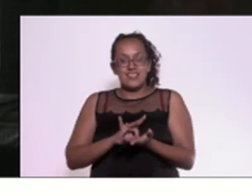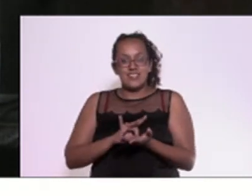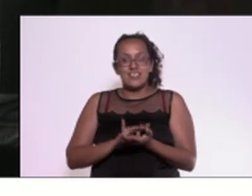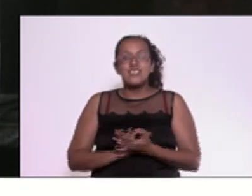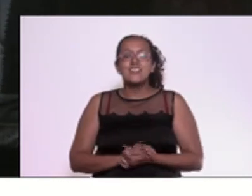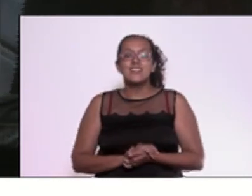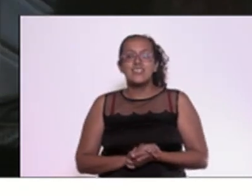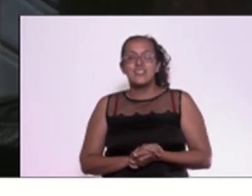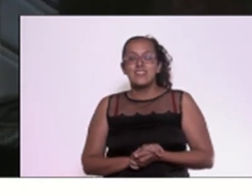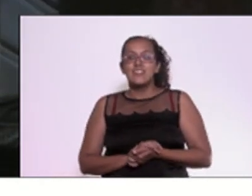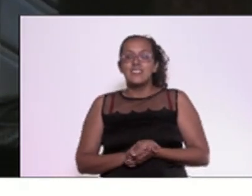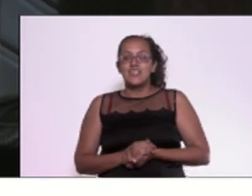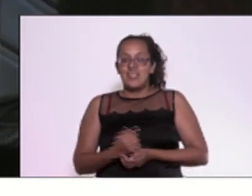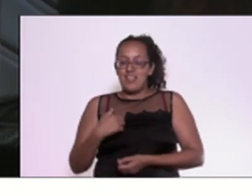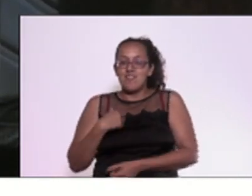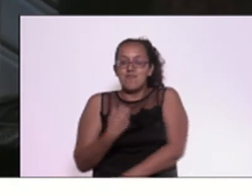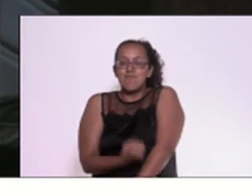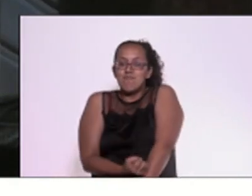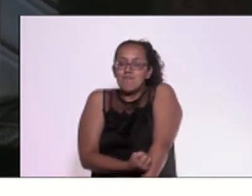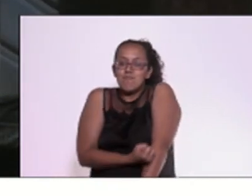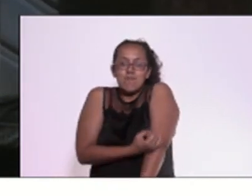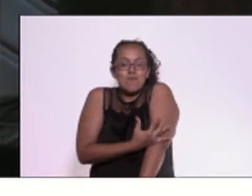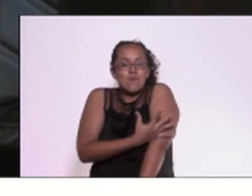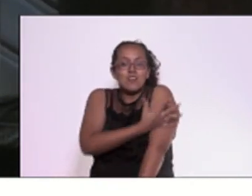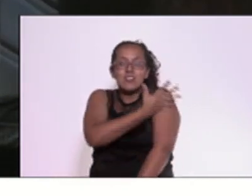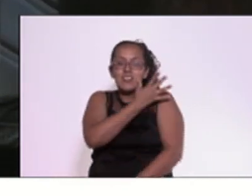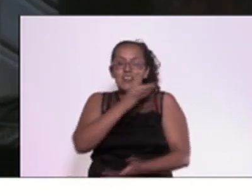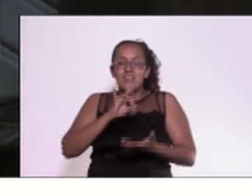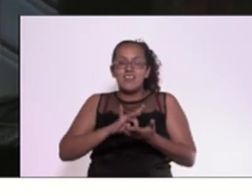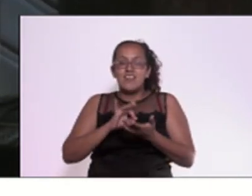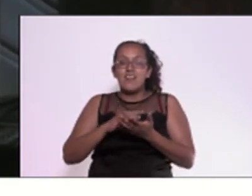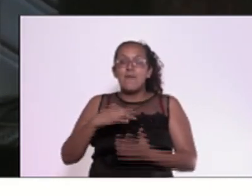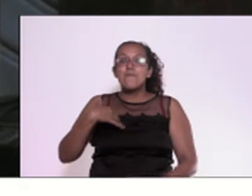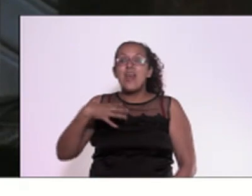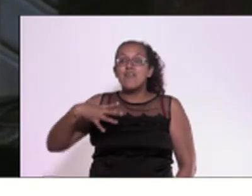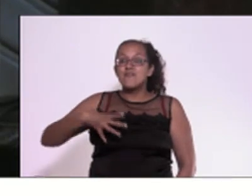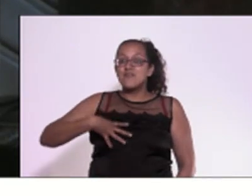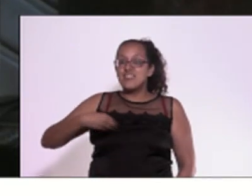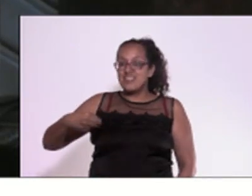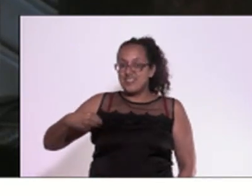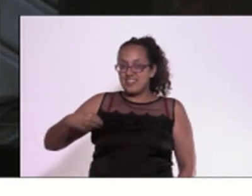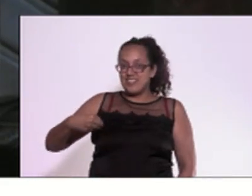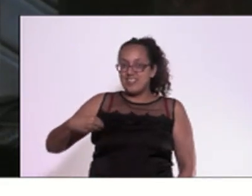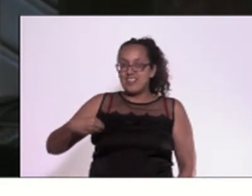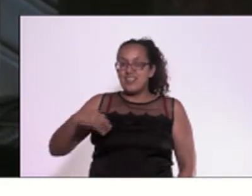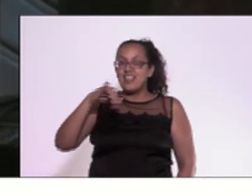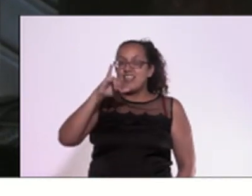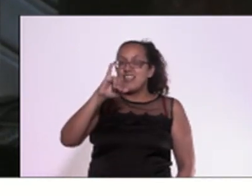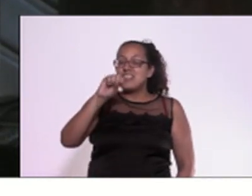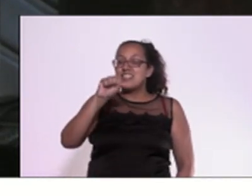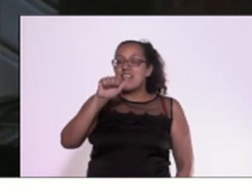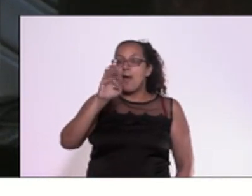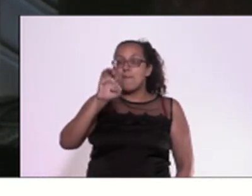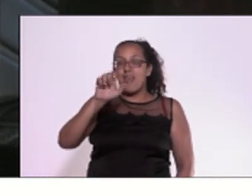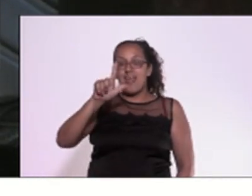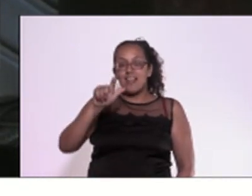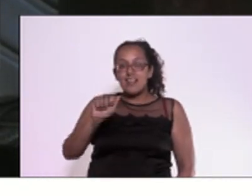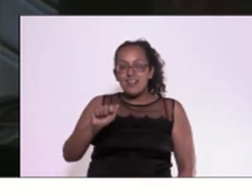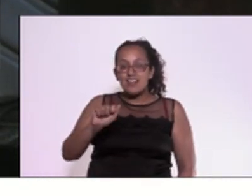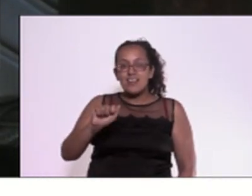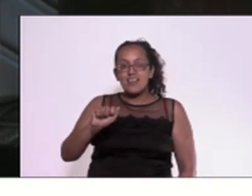ao nosso homenageado, a estrela aqui da nossa noite. E quero deixar uma última colocação,